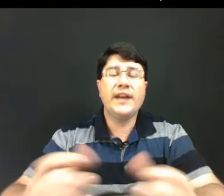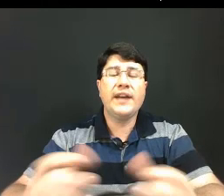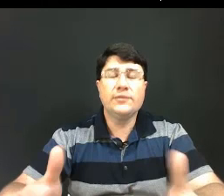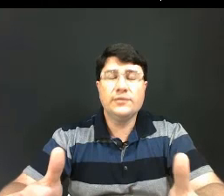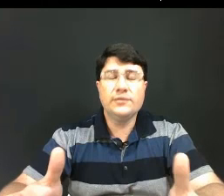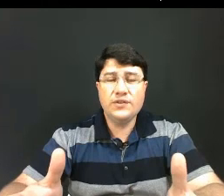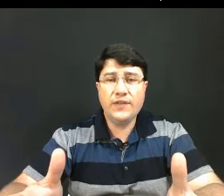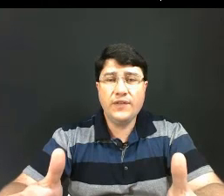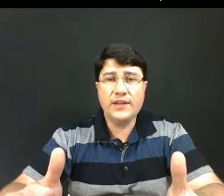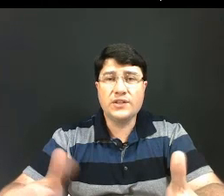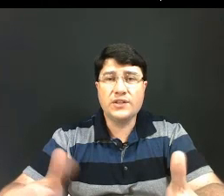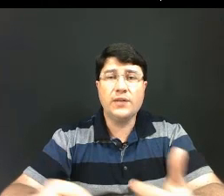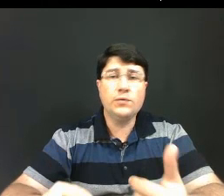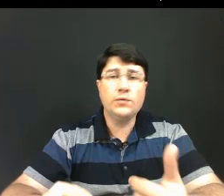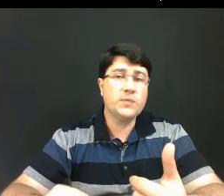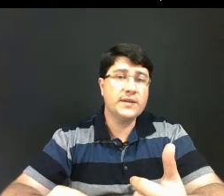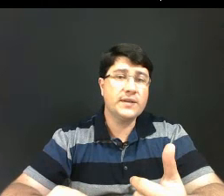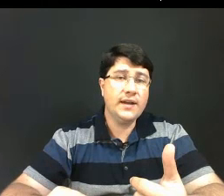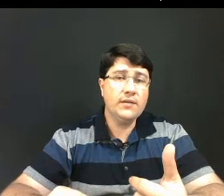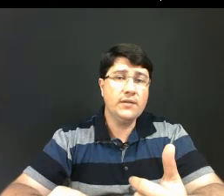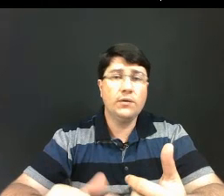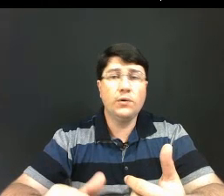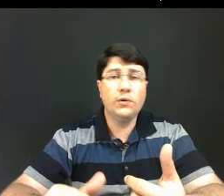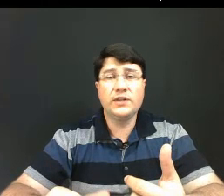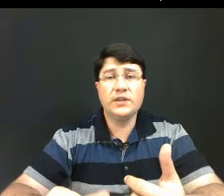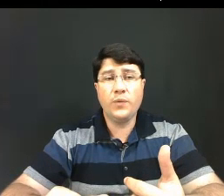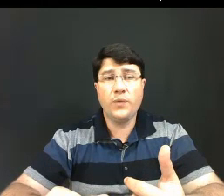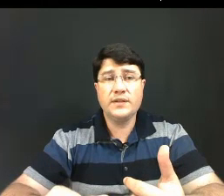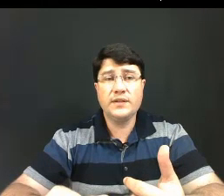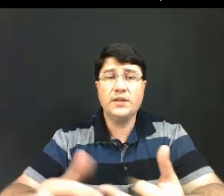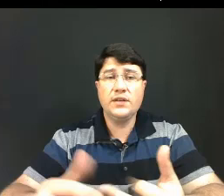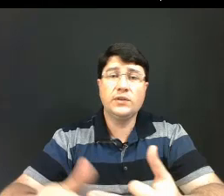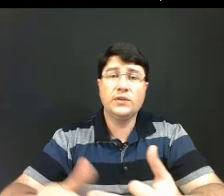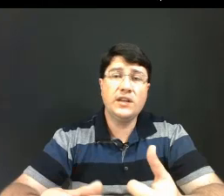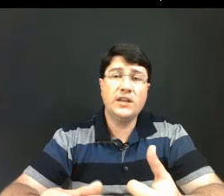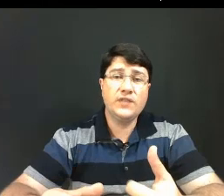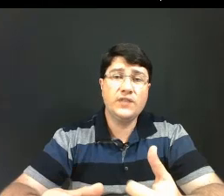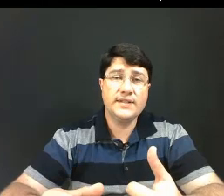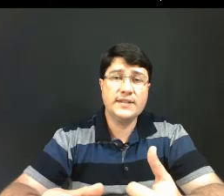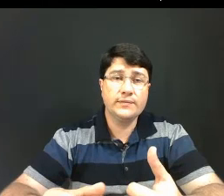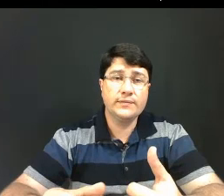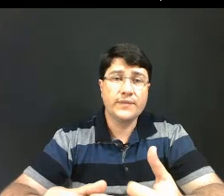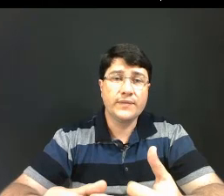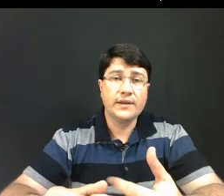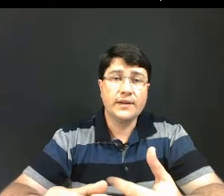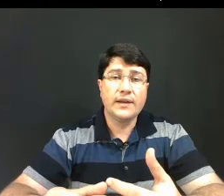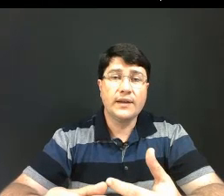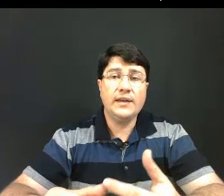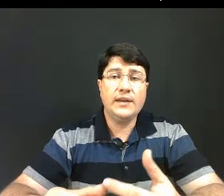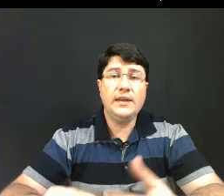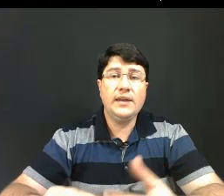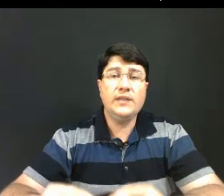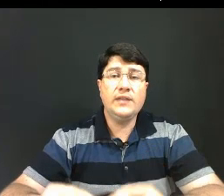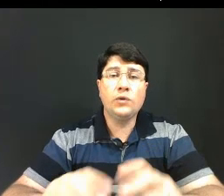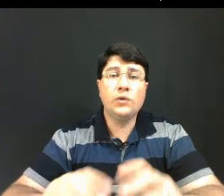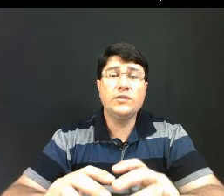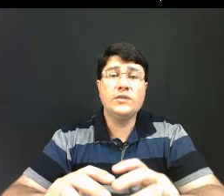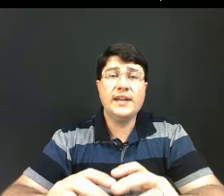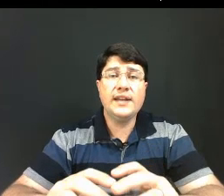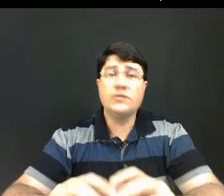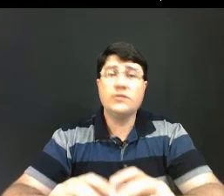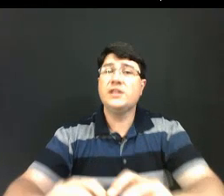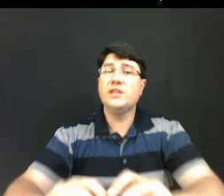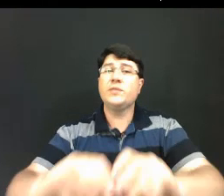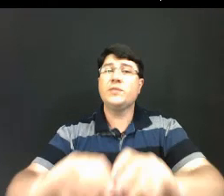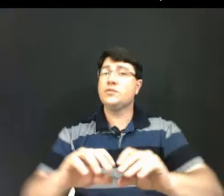um significado diferente, né? Um é espacial, outro é de posse e outro de identificação. E